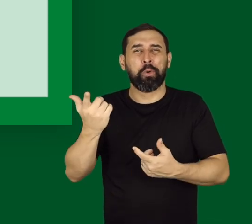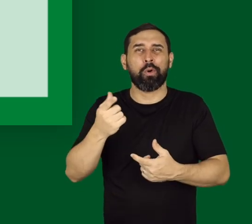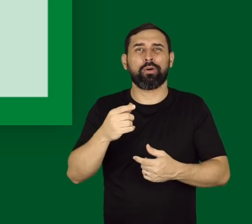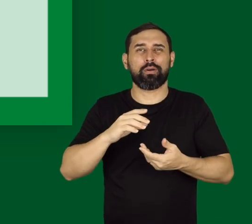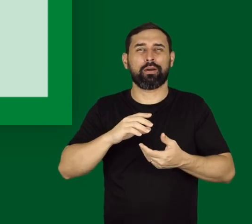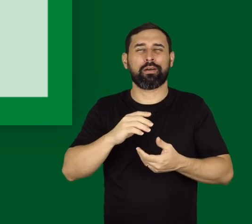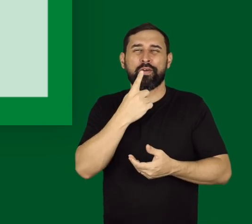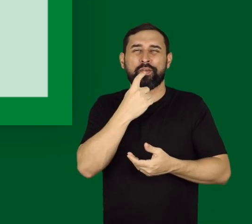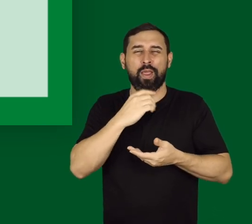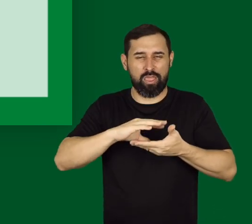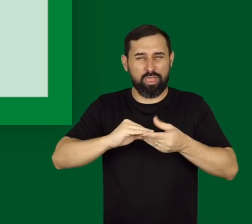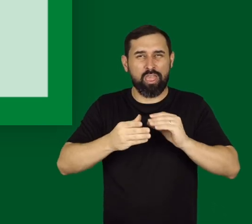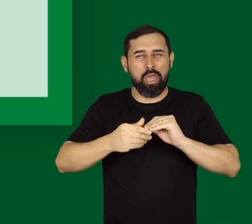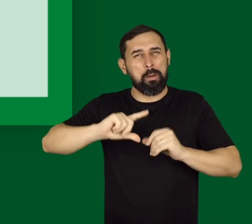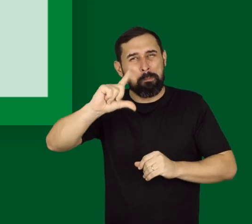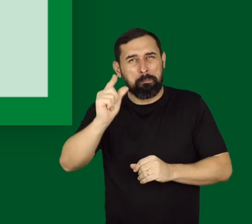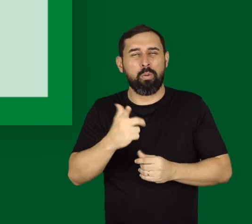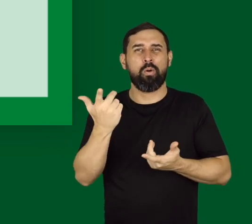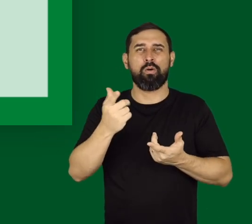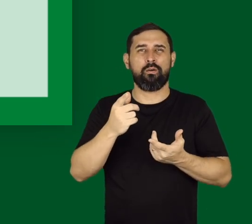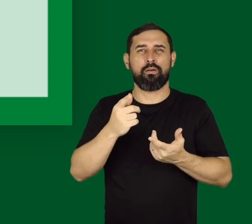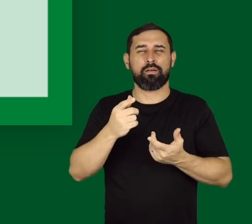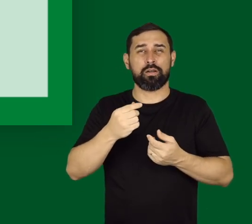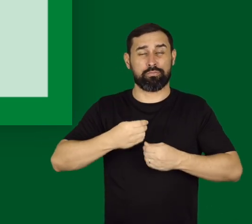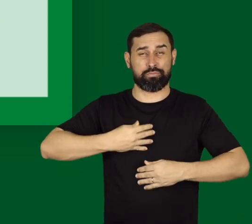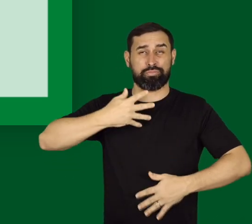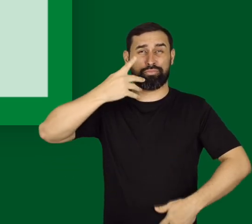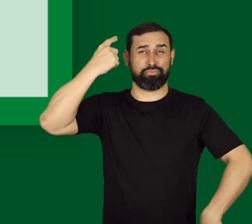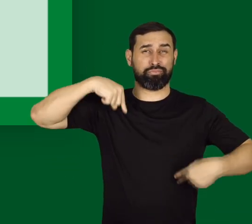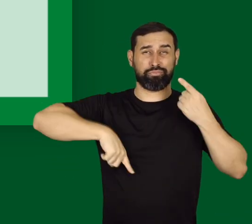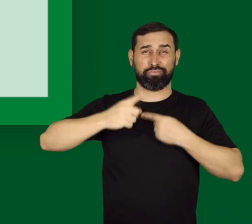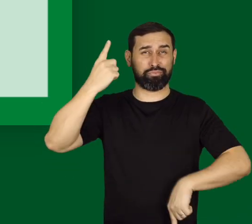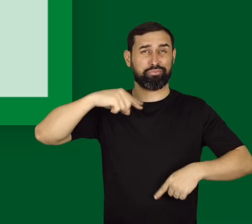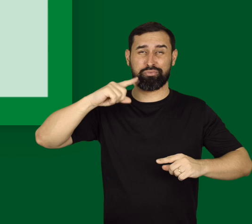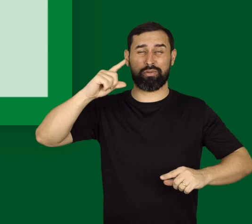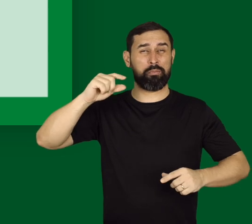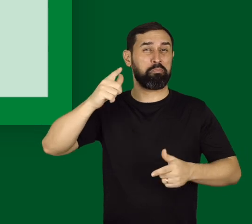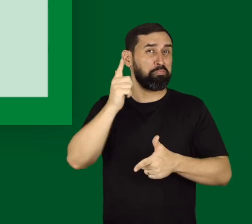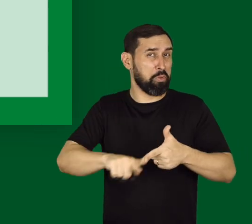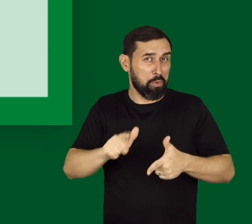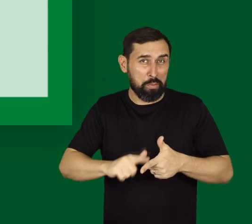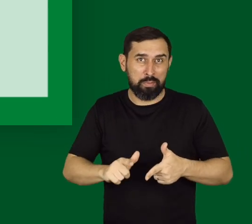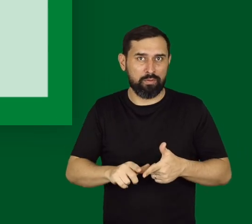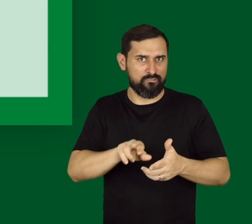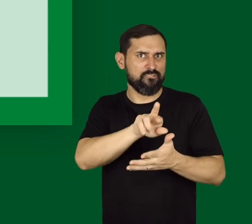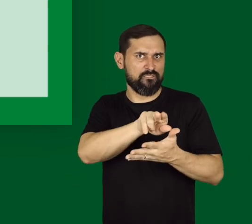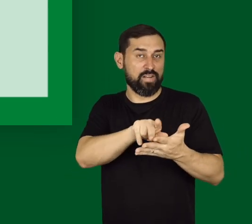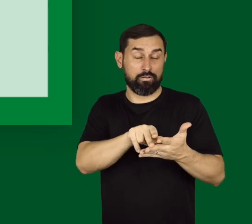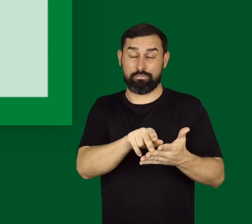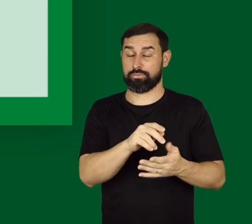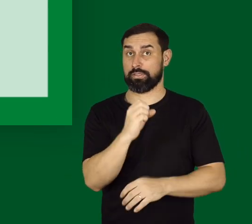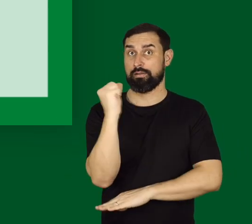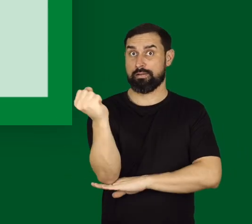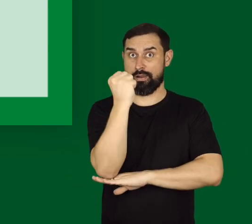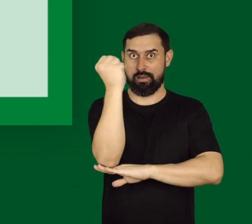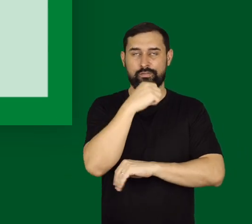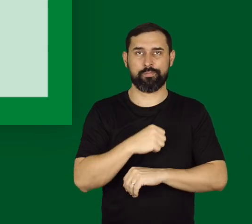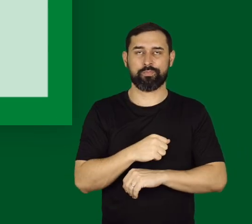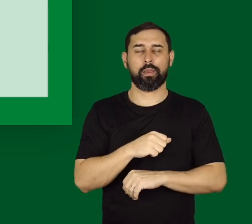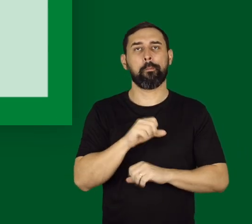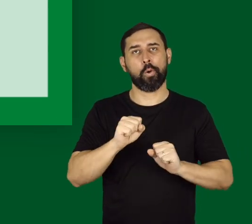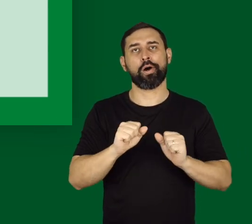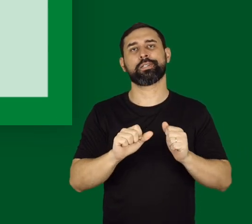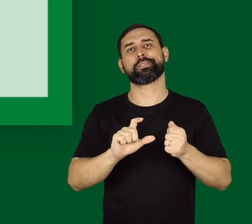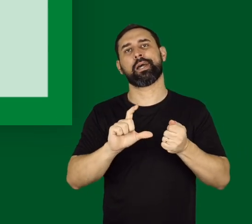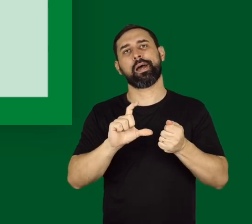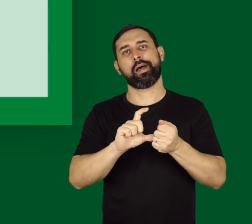trombocitopenia, oligúria, disfunção miocárdica, aumento da permeabilidade capilar, ou seja, o paciente está grave. Quais são